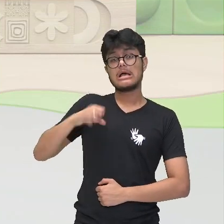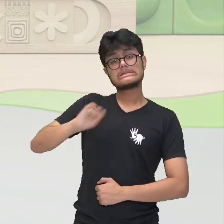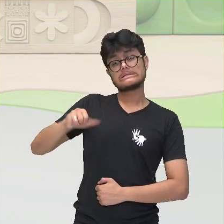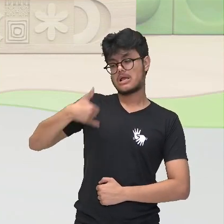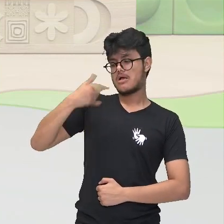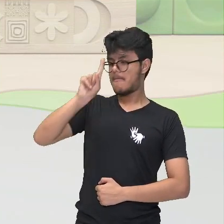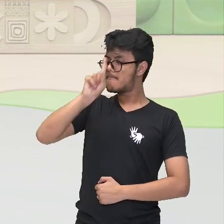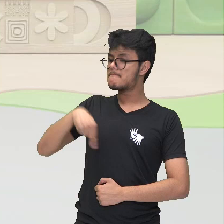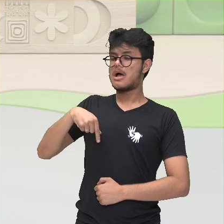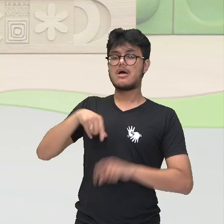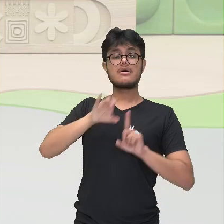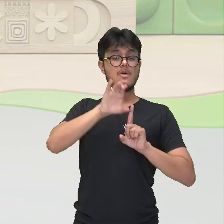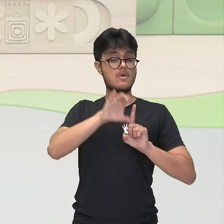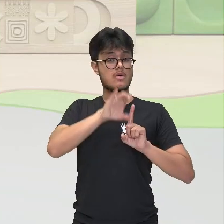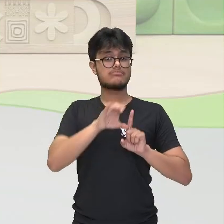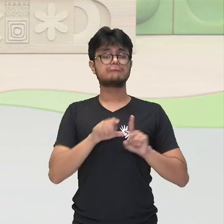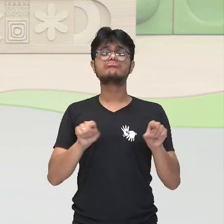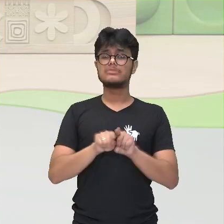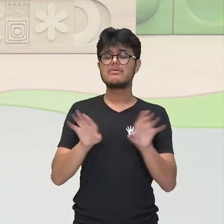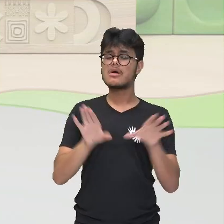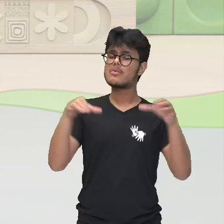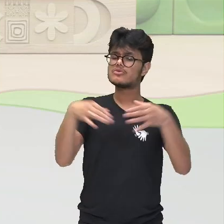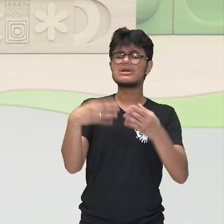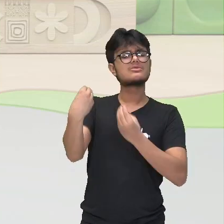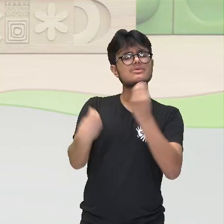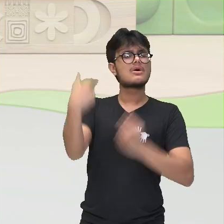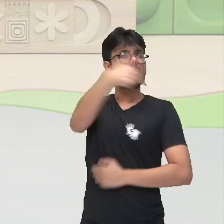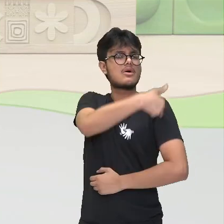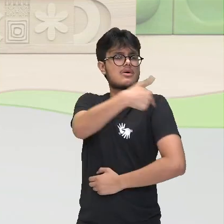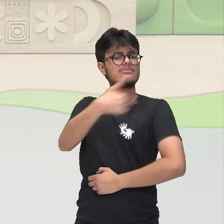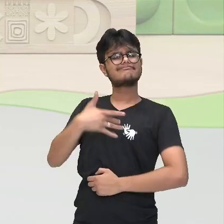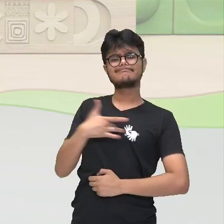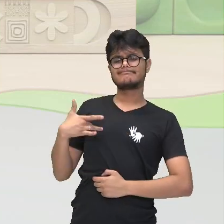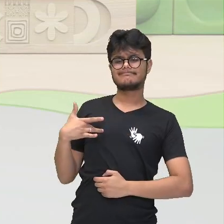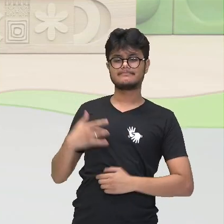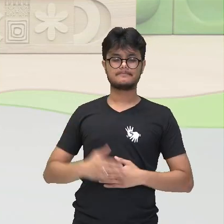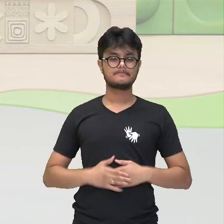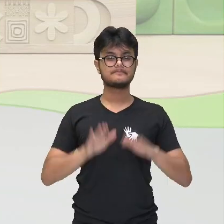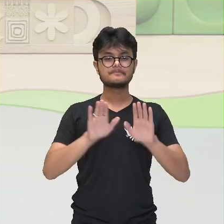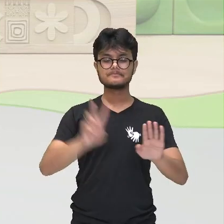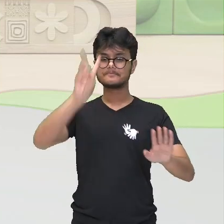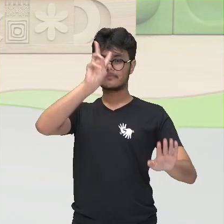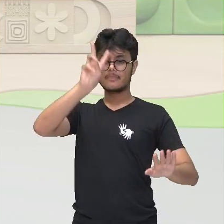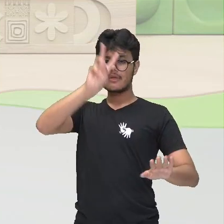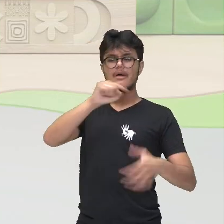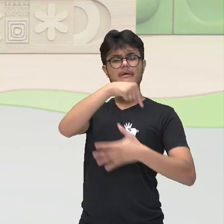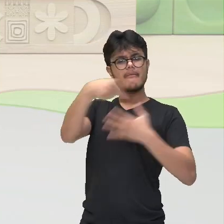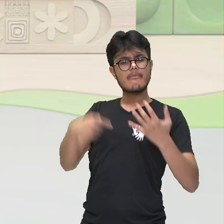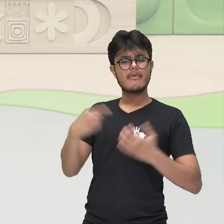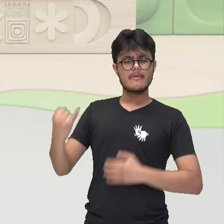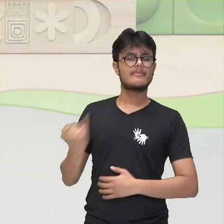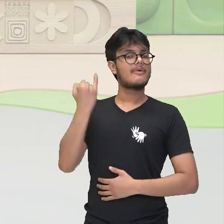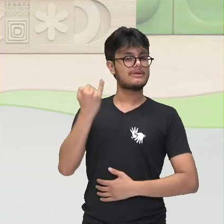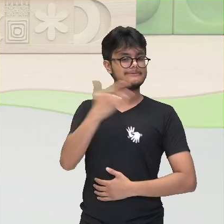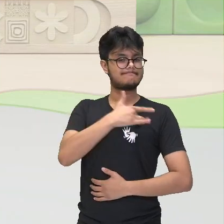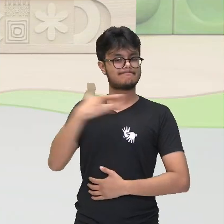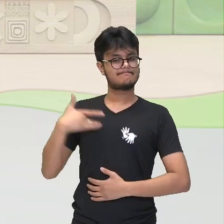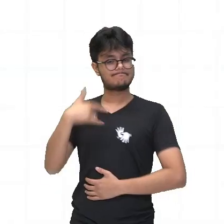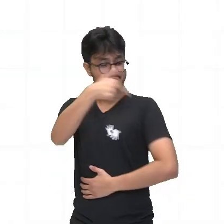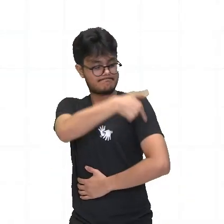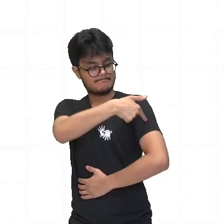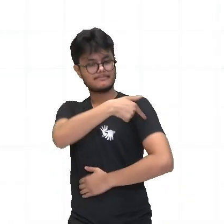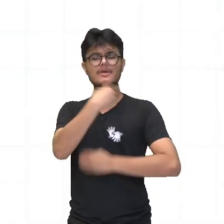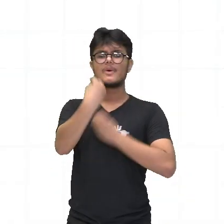acontecendo ali na minha comunidade também. Tá bom? Então, a gente vai relembrar aqui com vocês a importância dessa vacinação e como é que